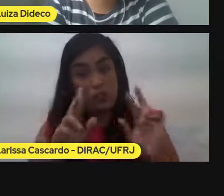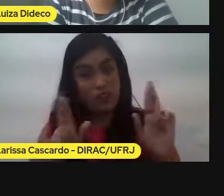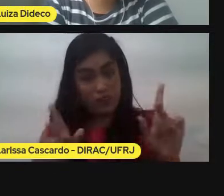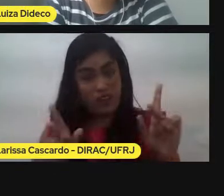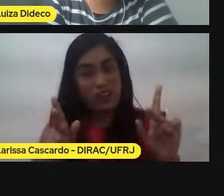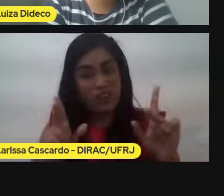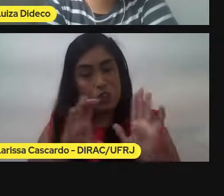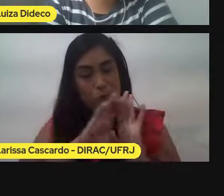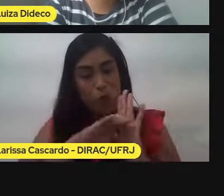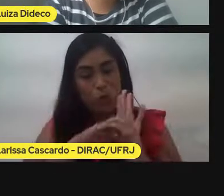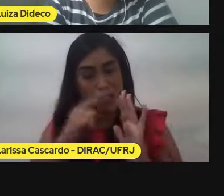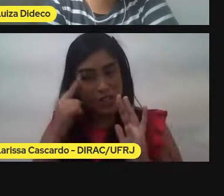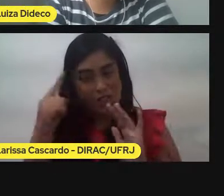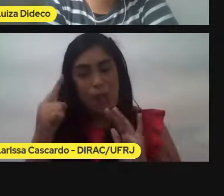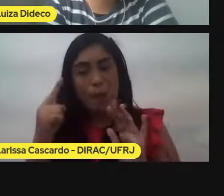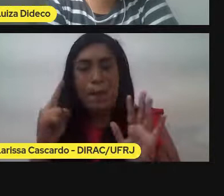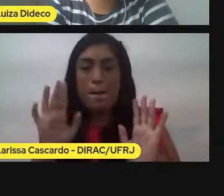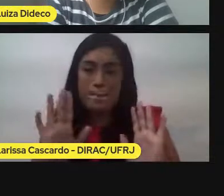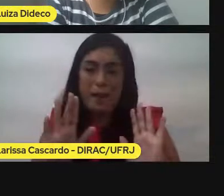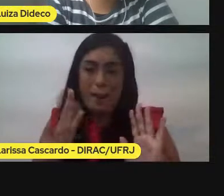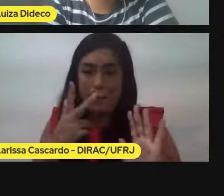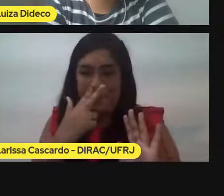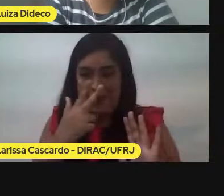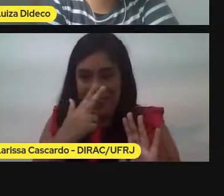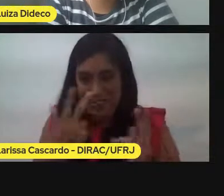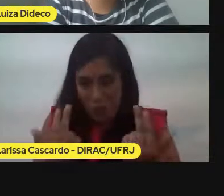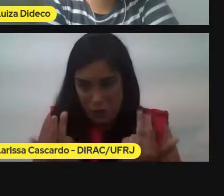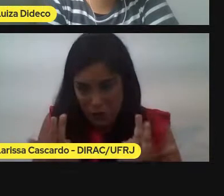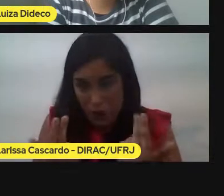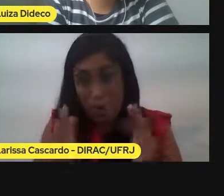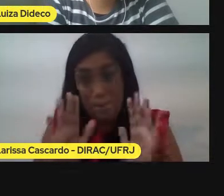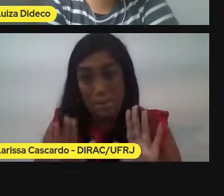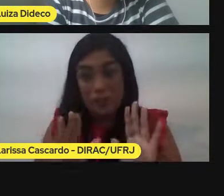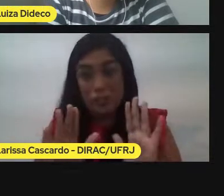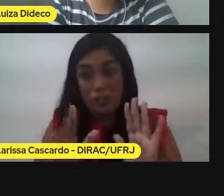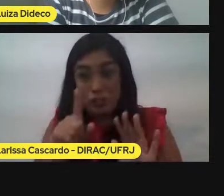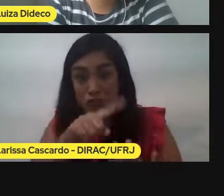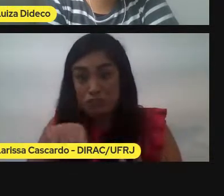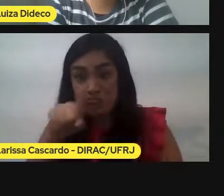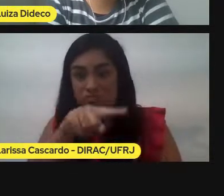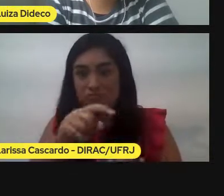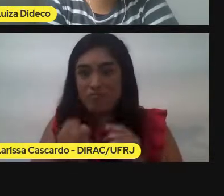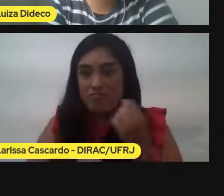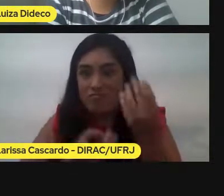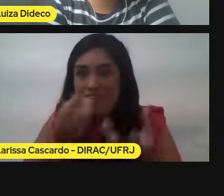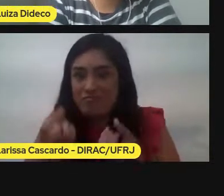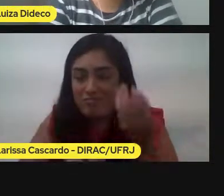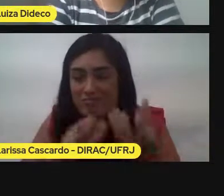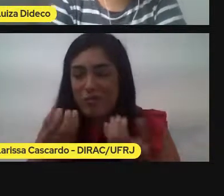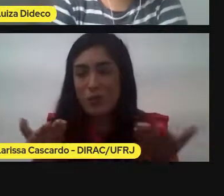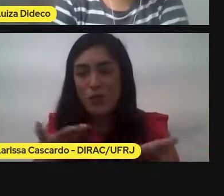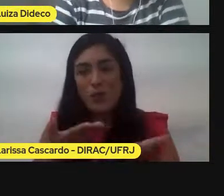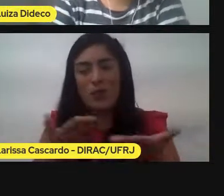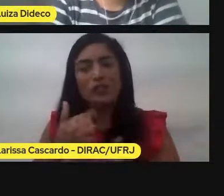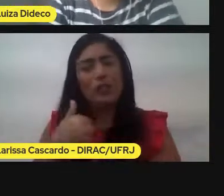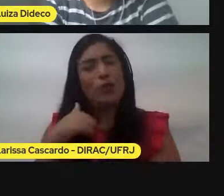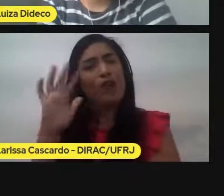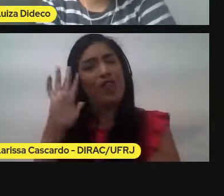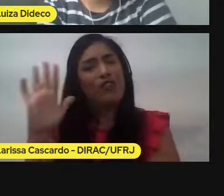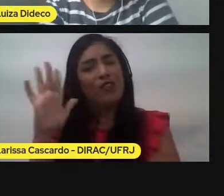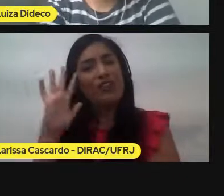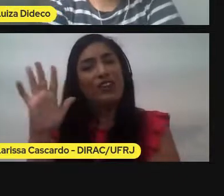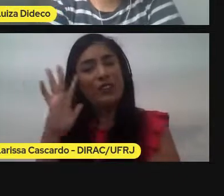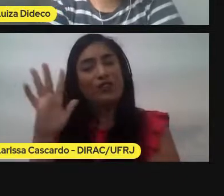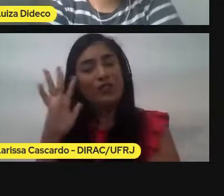Mas tudo isso que vocês me disseram me leva a refletir um tema que eu acho um tema central no livro do Desassossego e que, de alguma